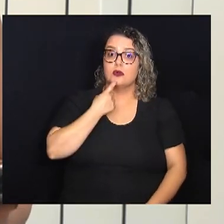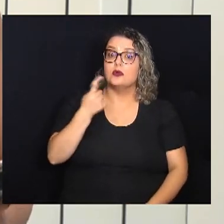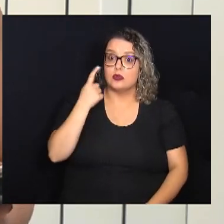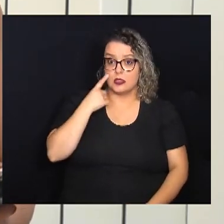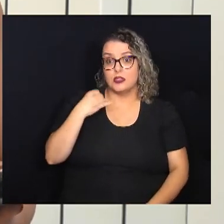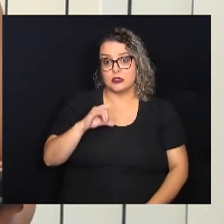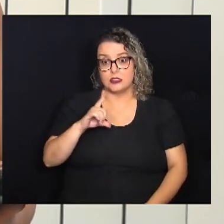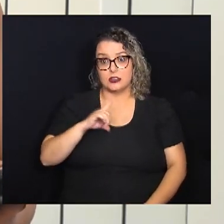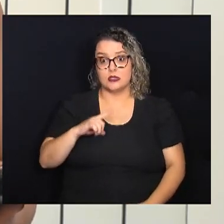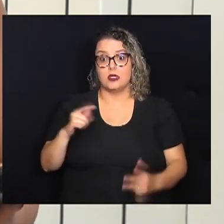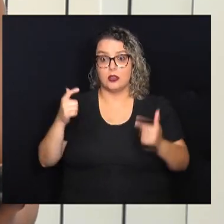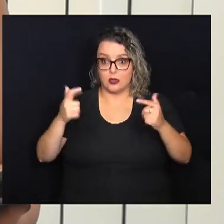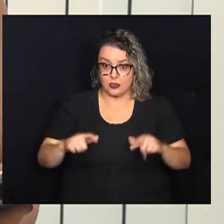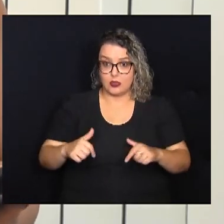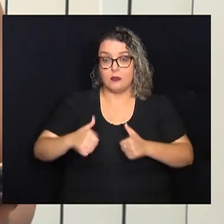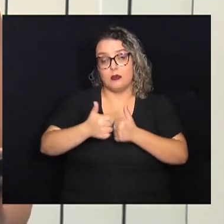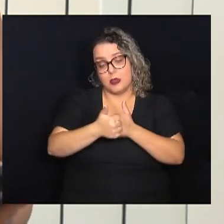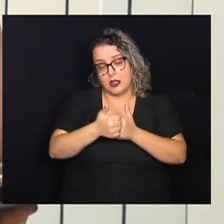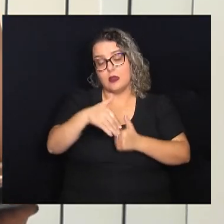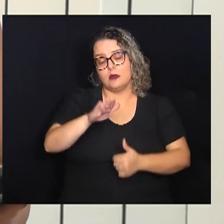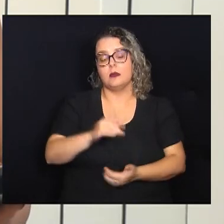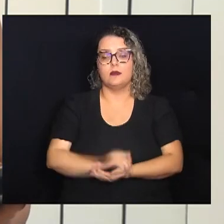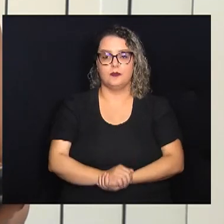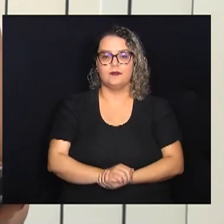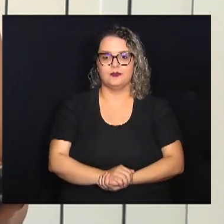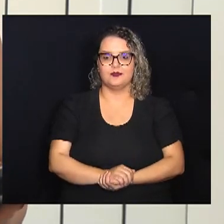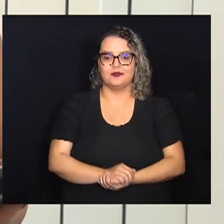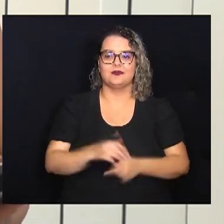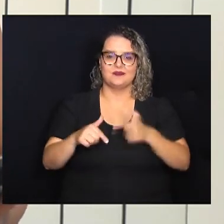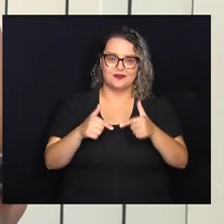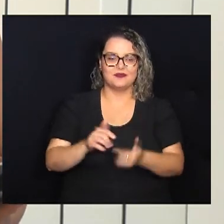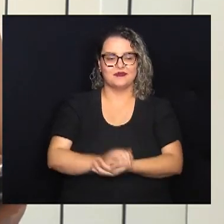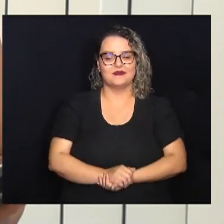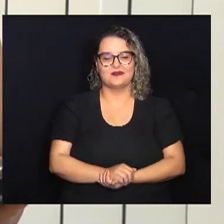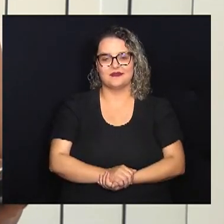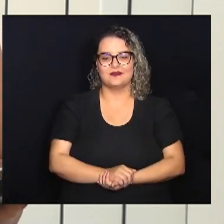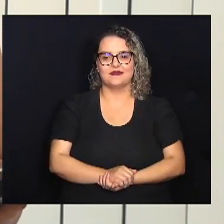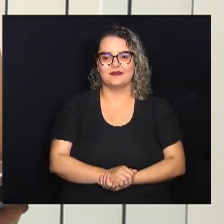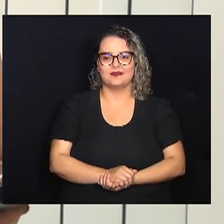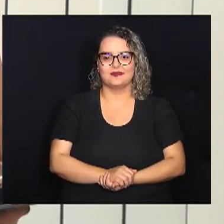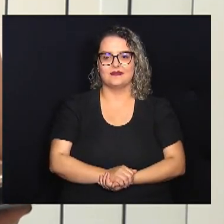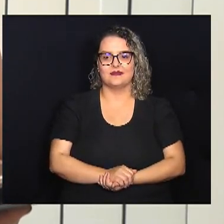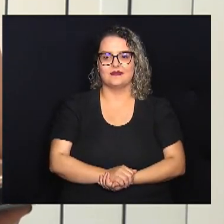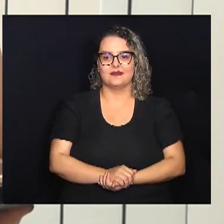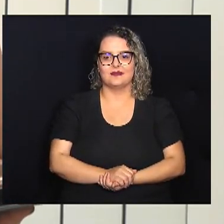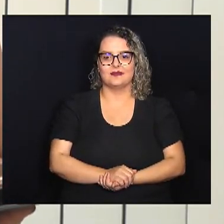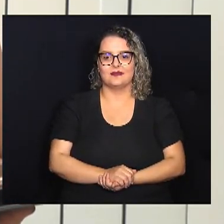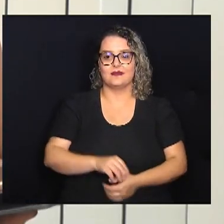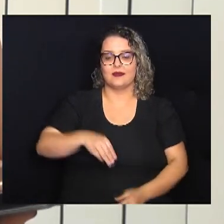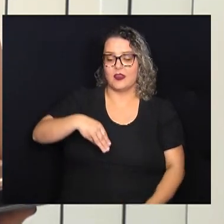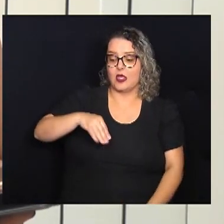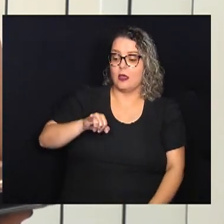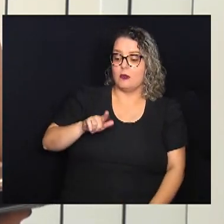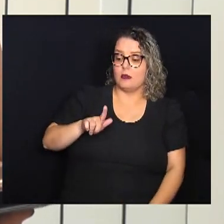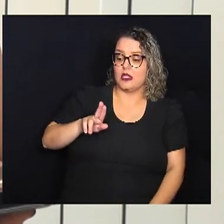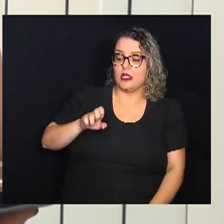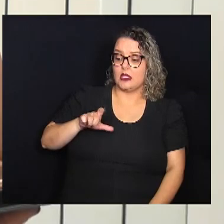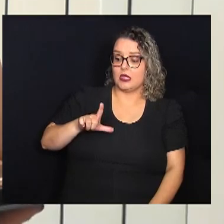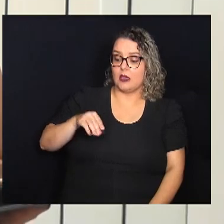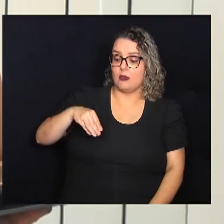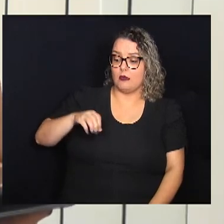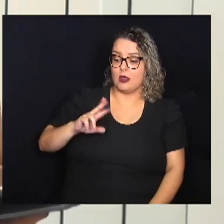um ponto aí mais perto da sua casa ou do seu local de trabalho. Duplicação da Miguel Melhado deixa a